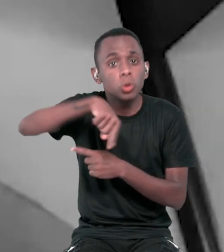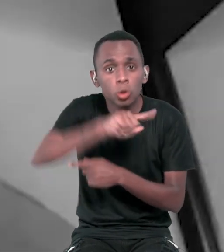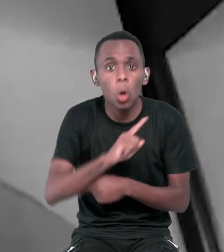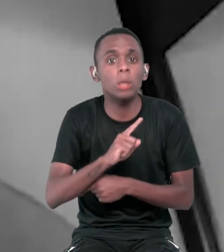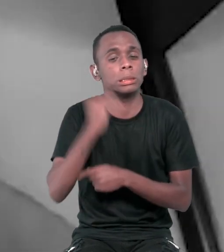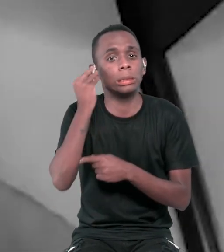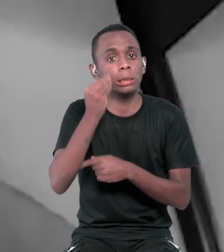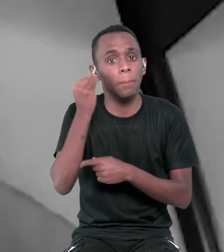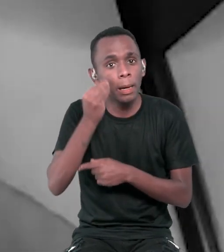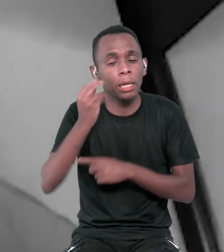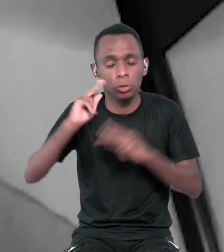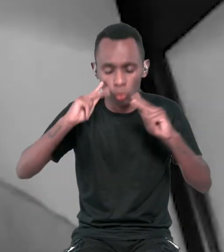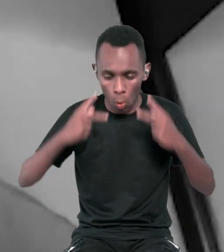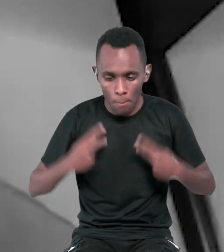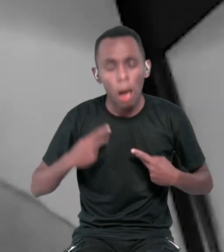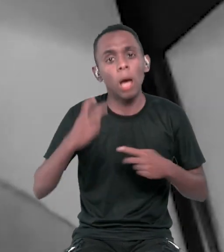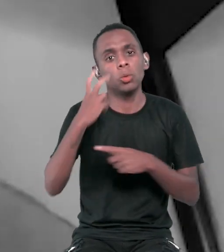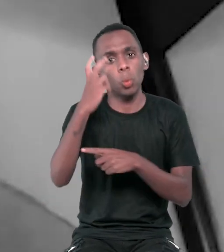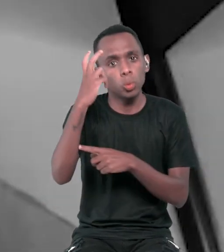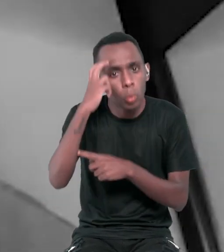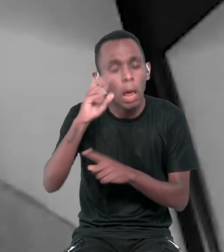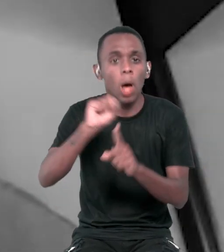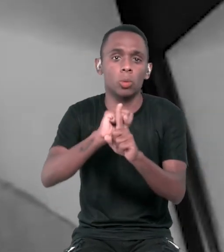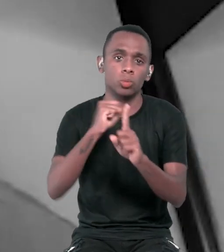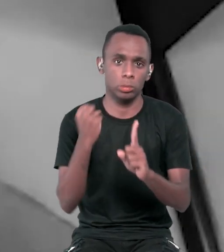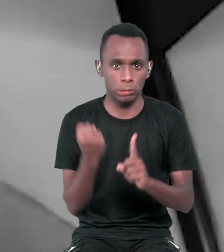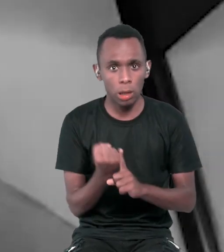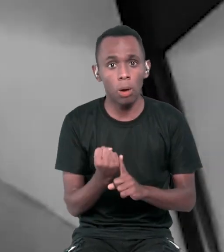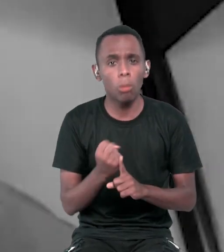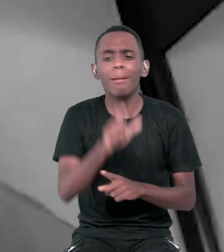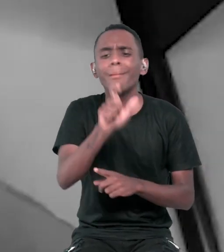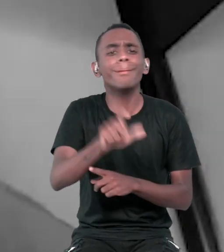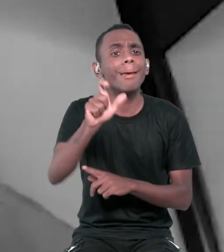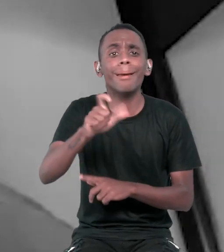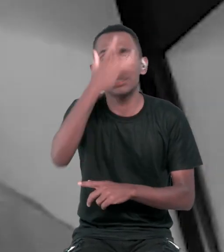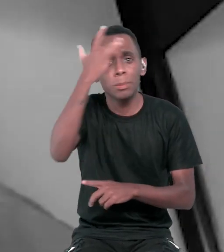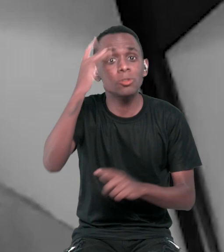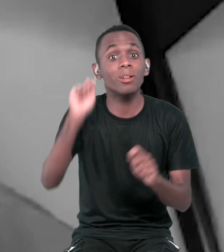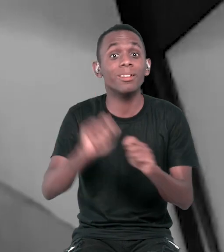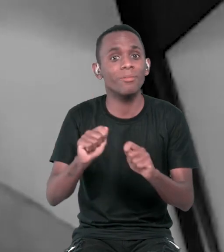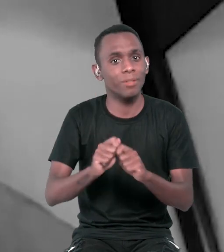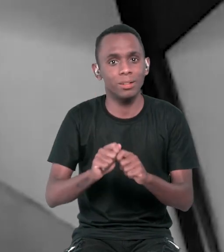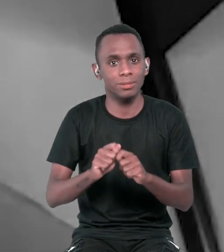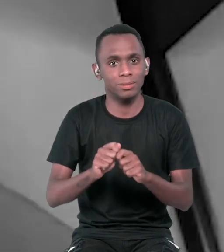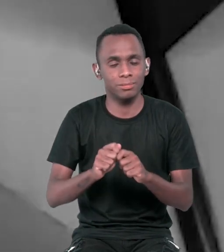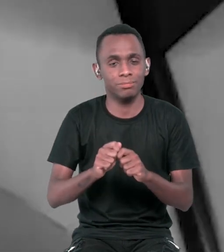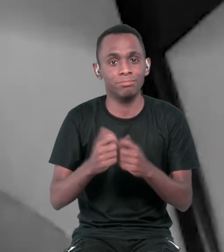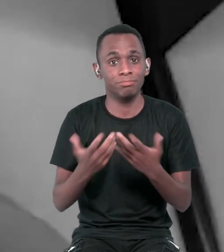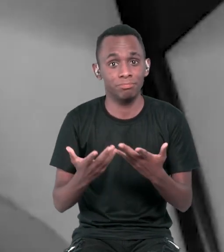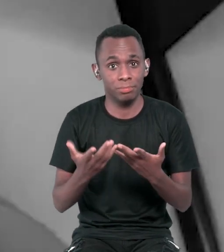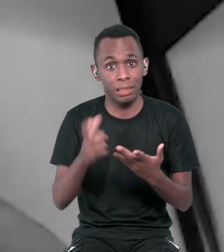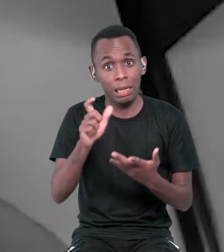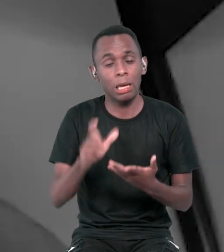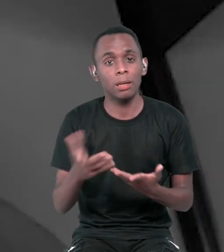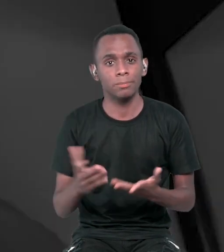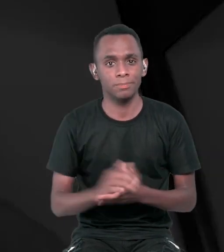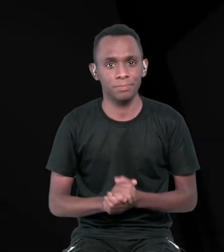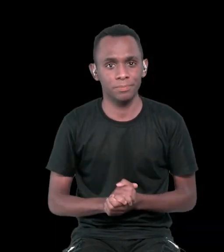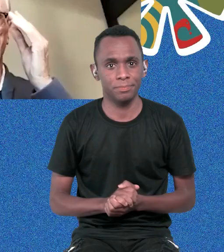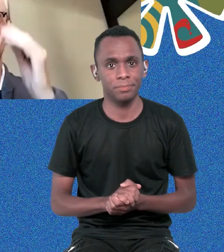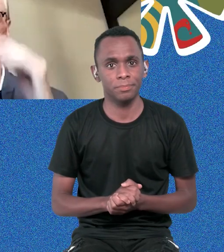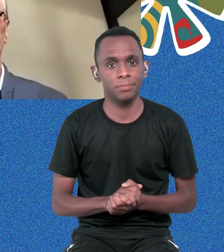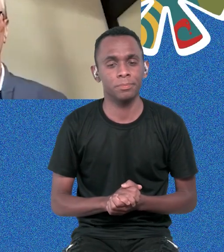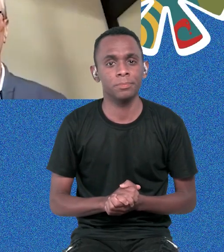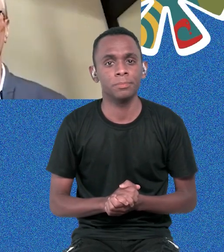nuestras vivencias humanas, culturales, sociales. ¿Quién son? No son nuestras élites.